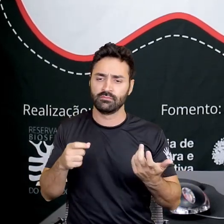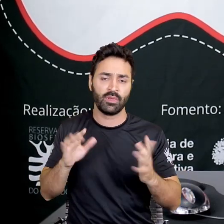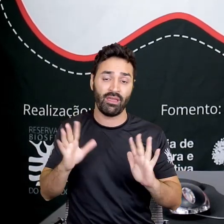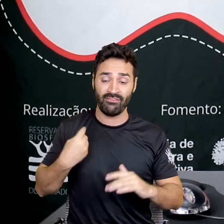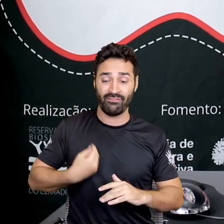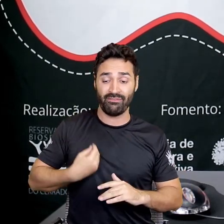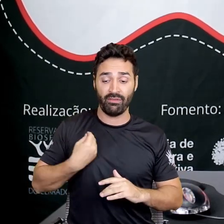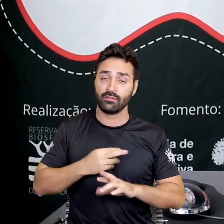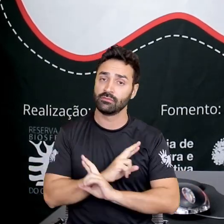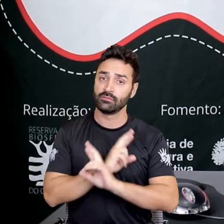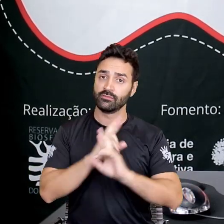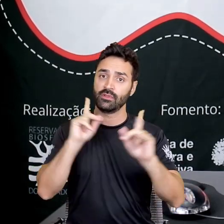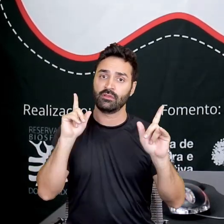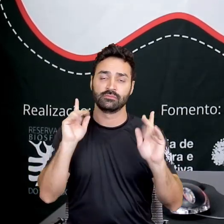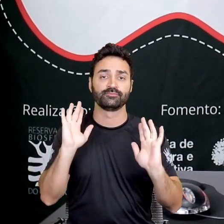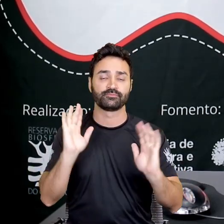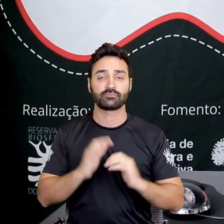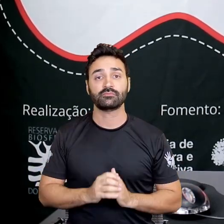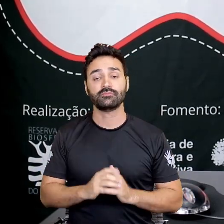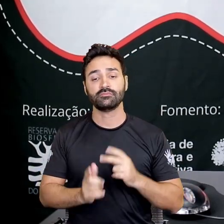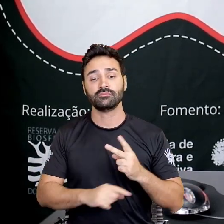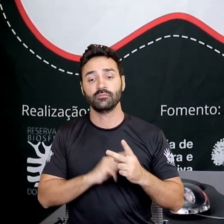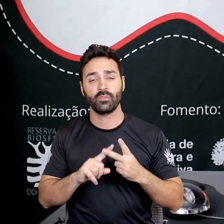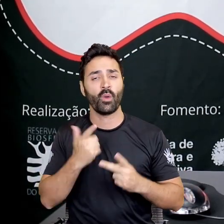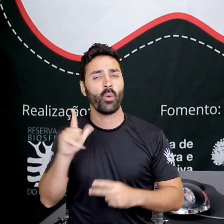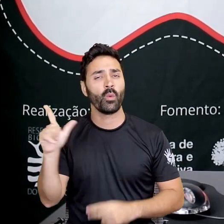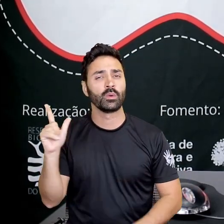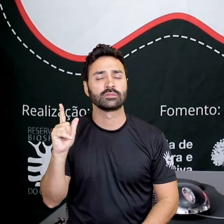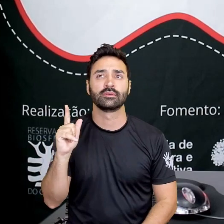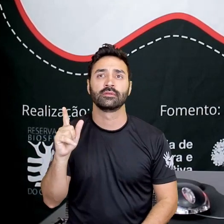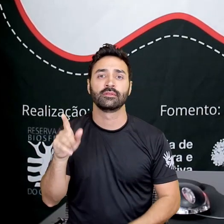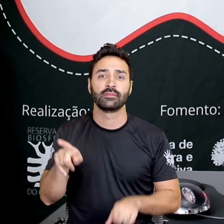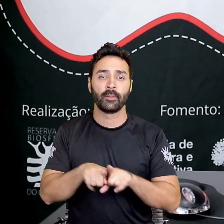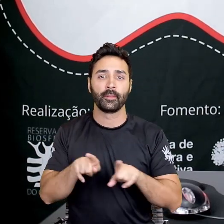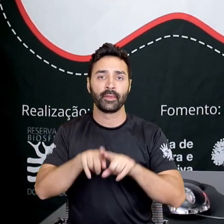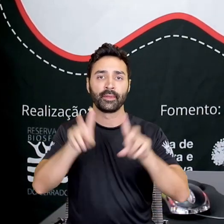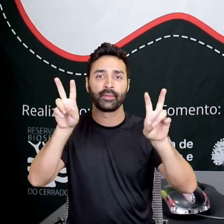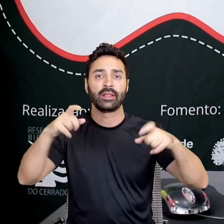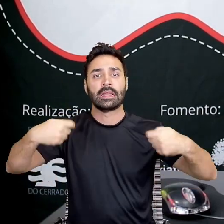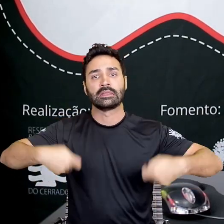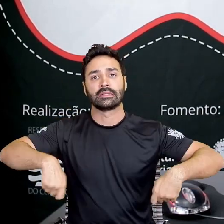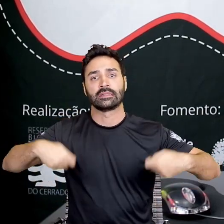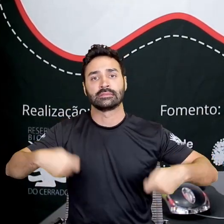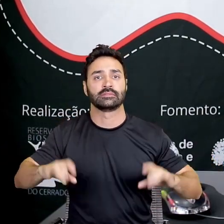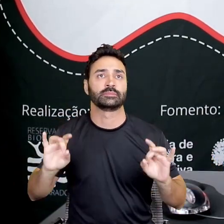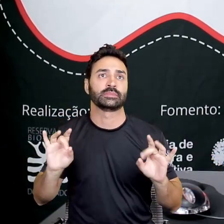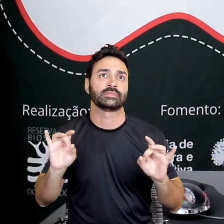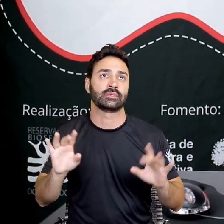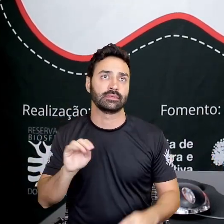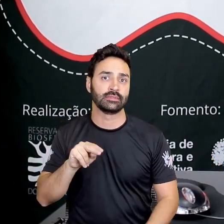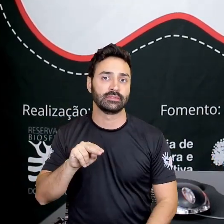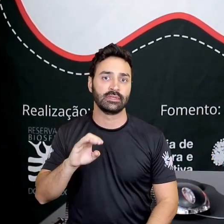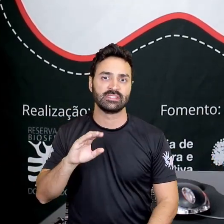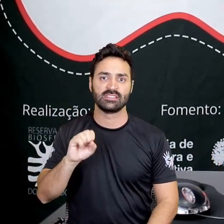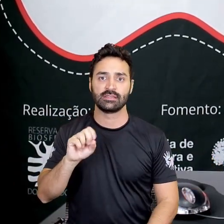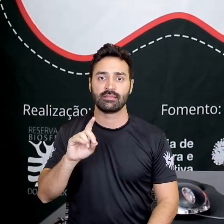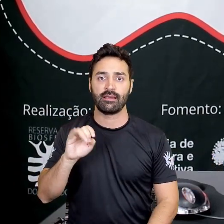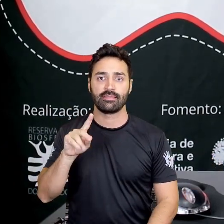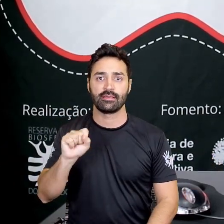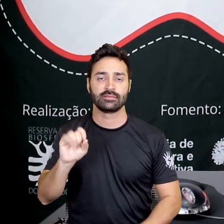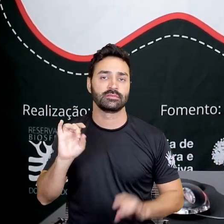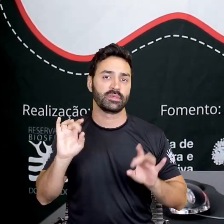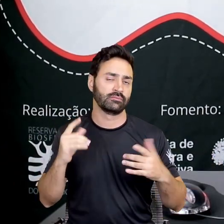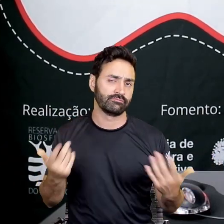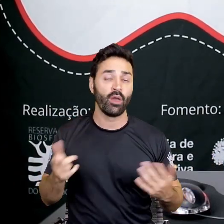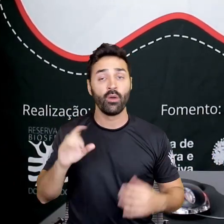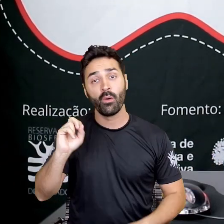diferenciada. Outro nome também que a gente ouve muito é necessidades especiais. Ou as pessoas que falam assim,